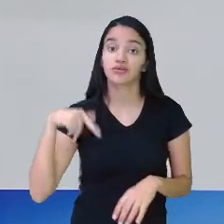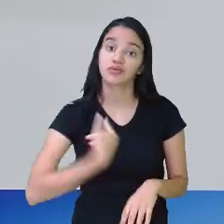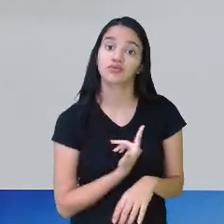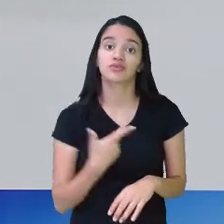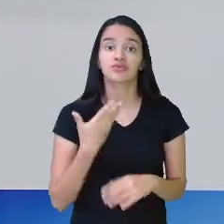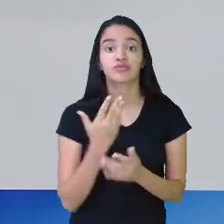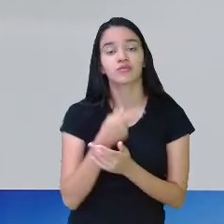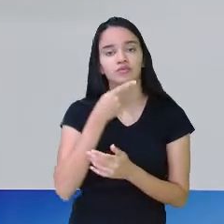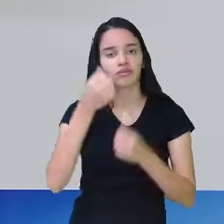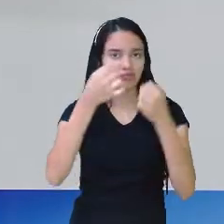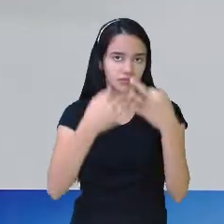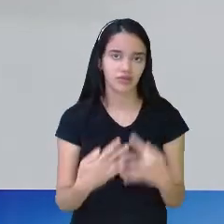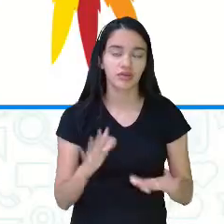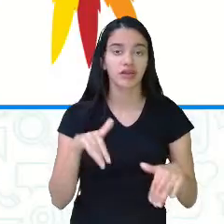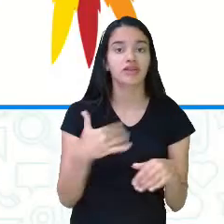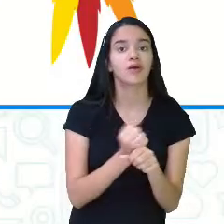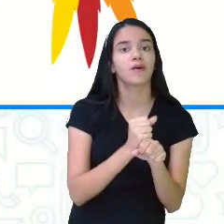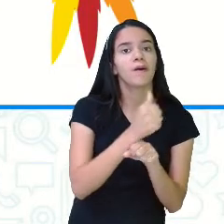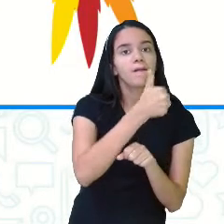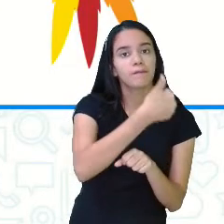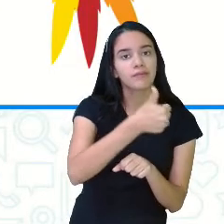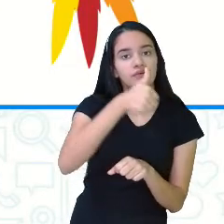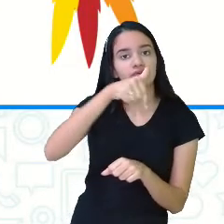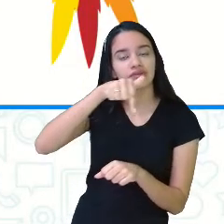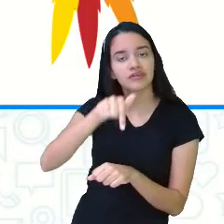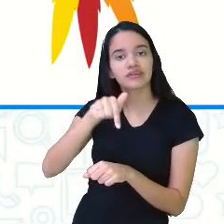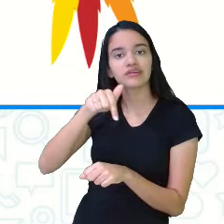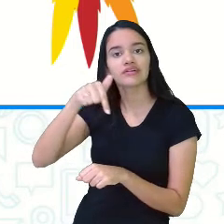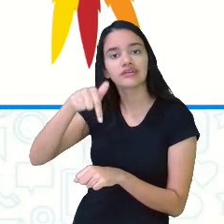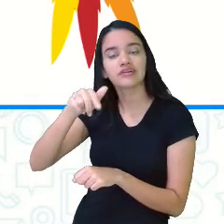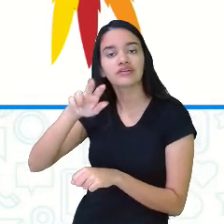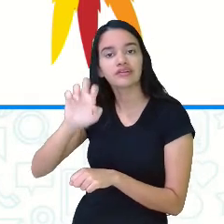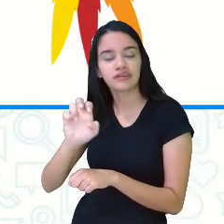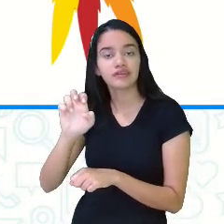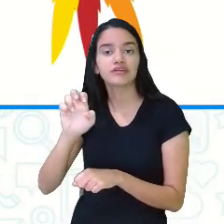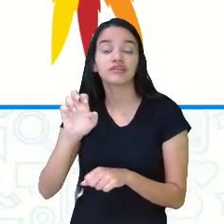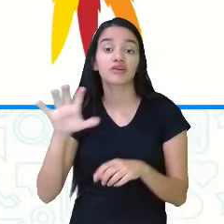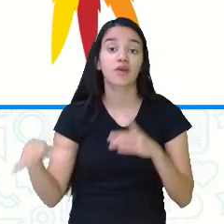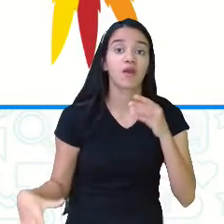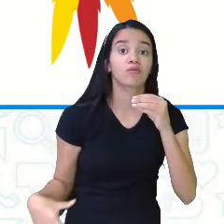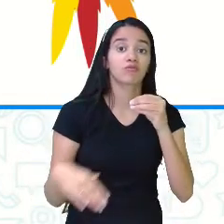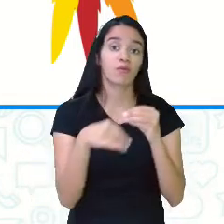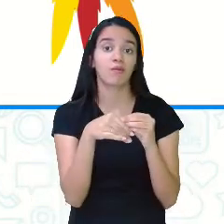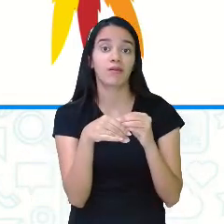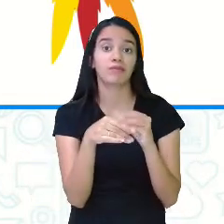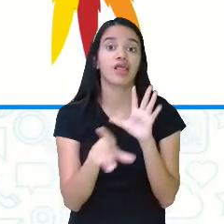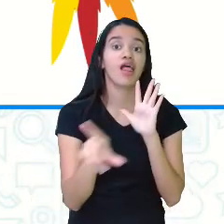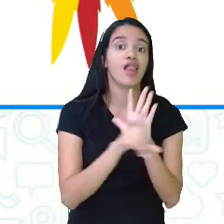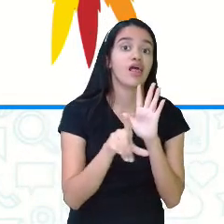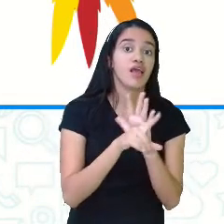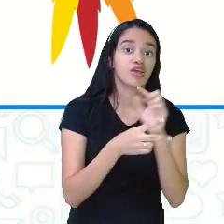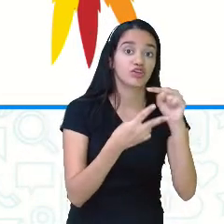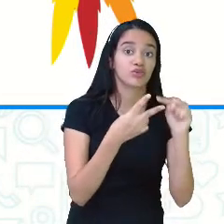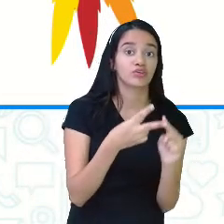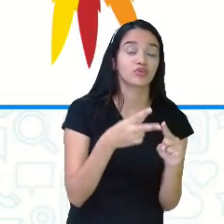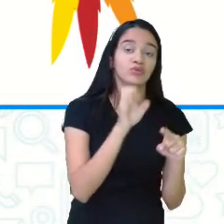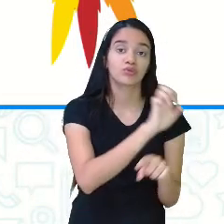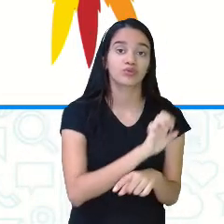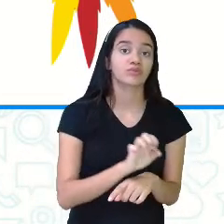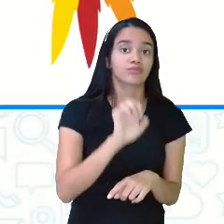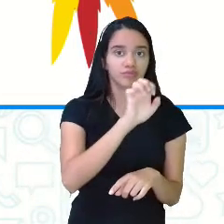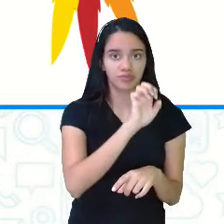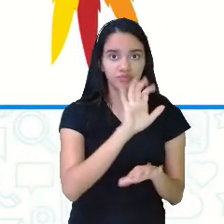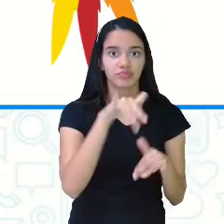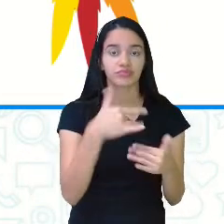falando. Em 1775, é complementado aquela lei, que só tinha 2 estados, é